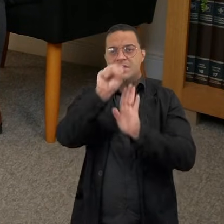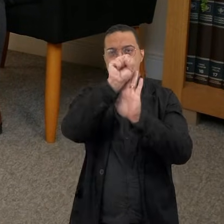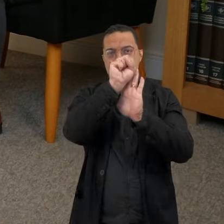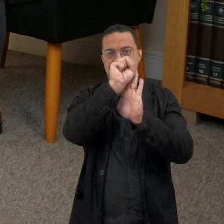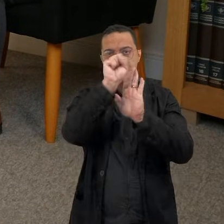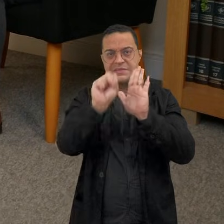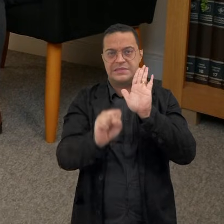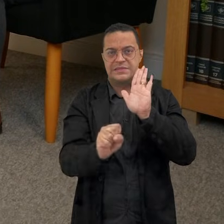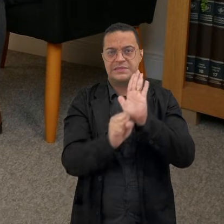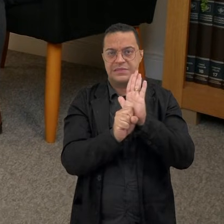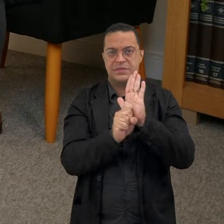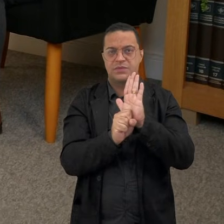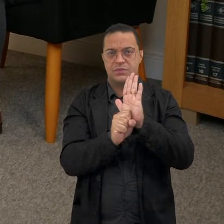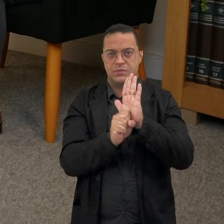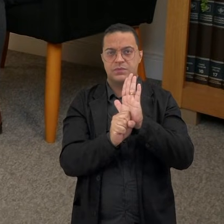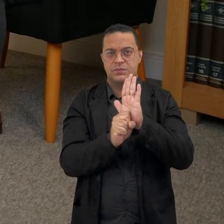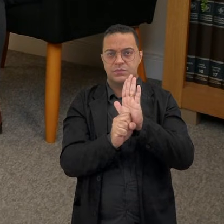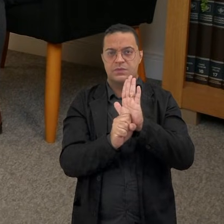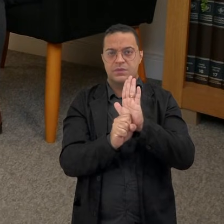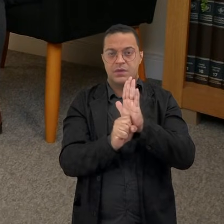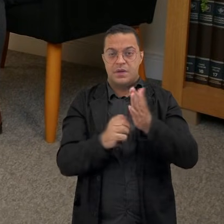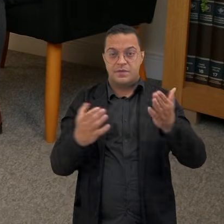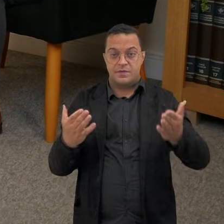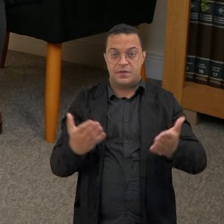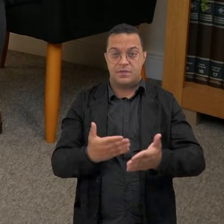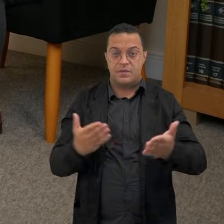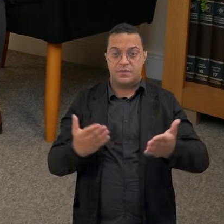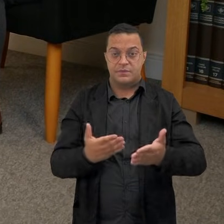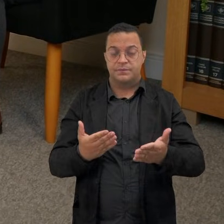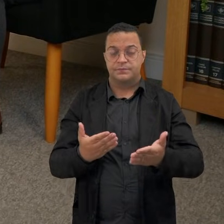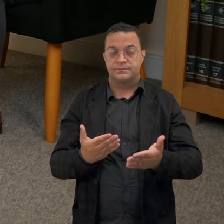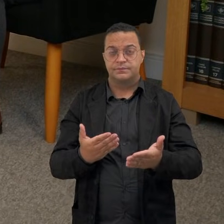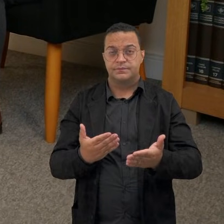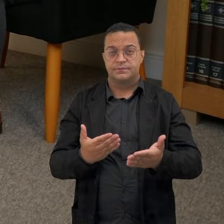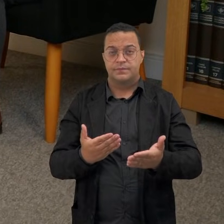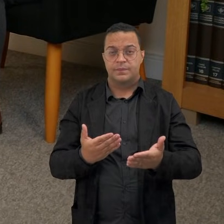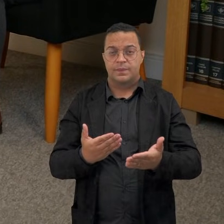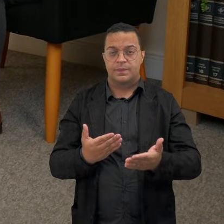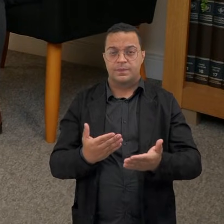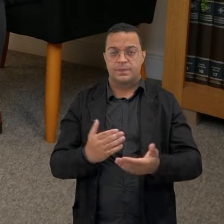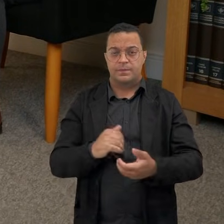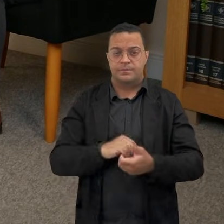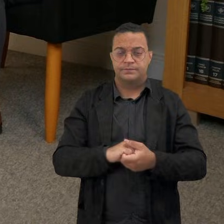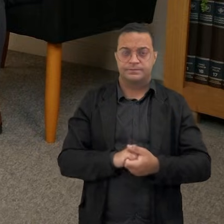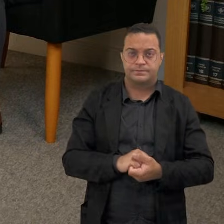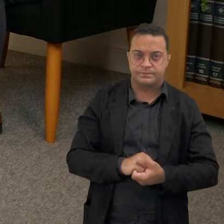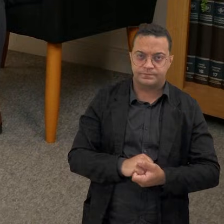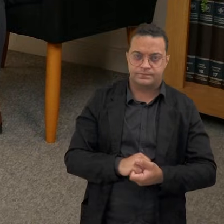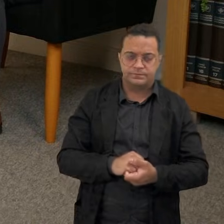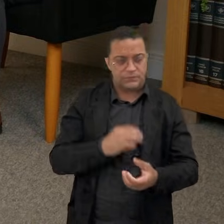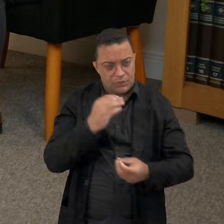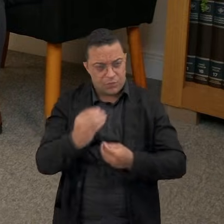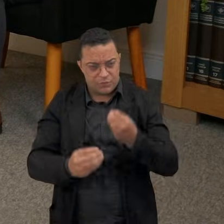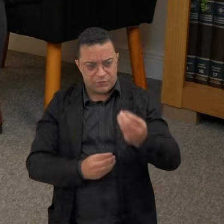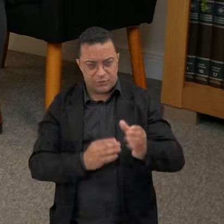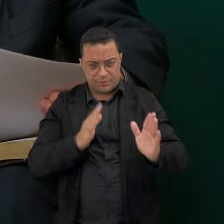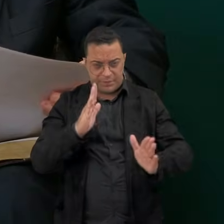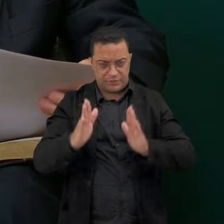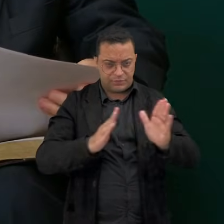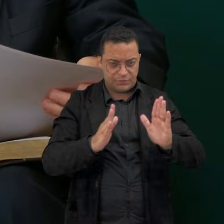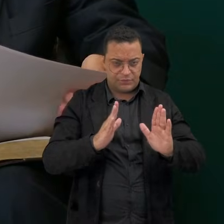Na época já do início do sionismo, né, pastor Fernando? Você pode nos contar mais ou menos como é que foi